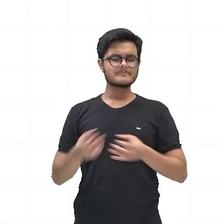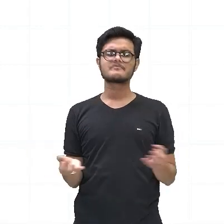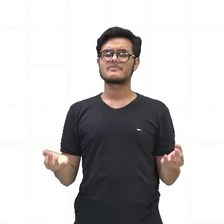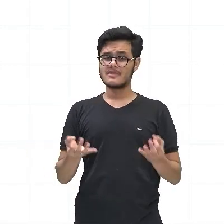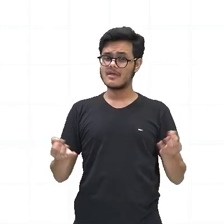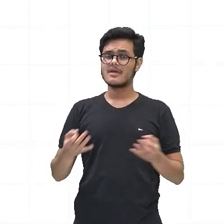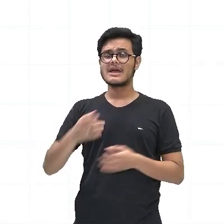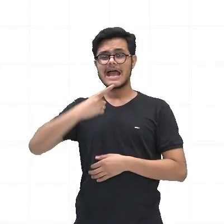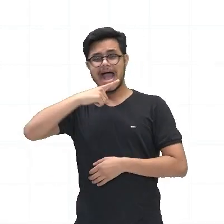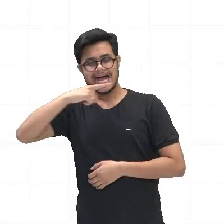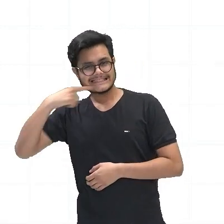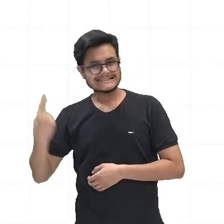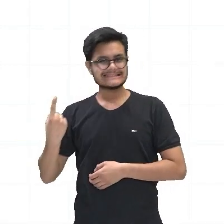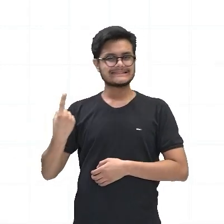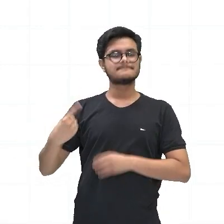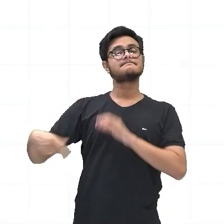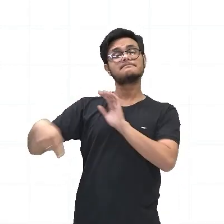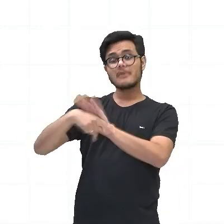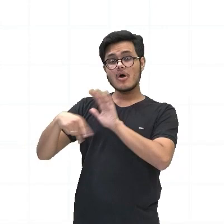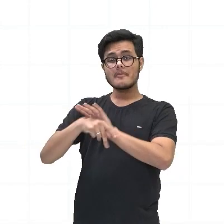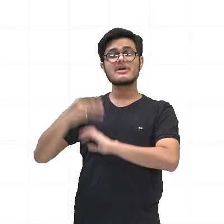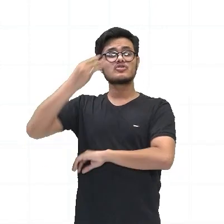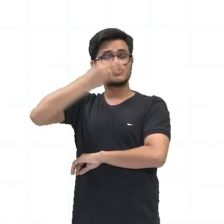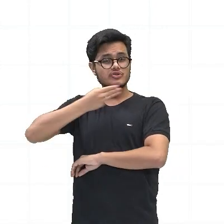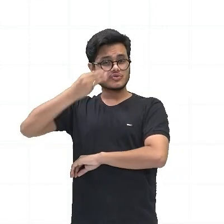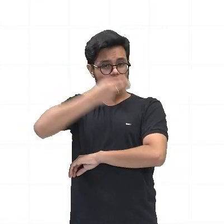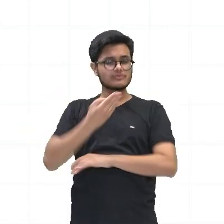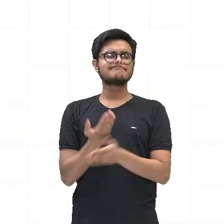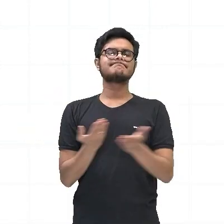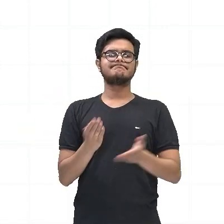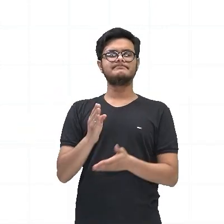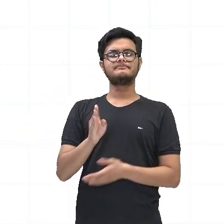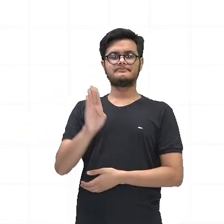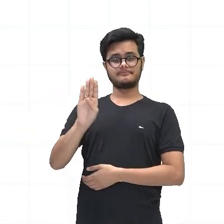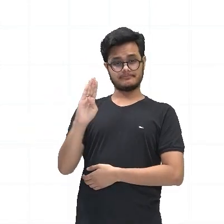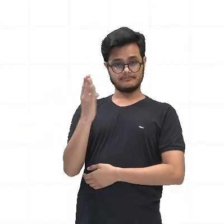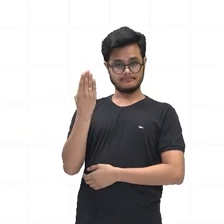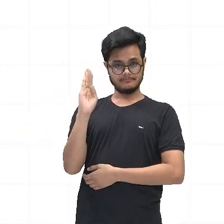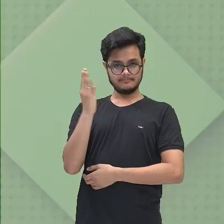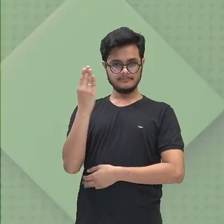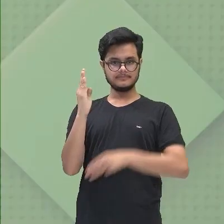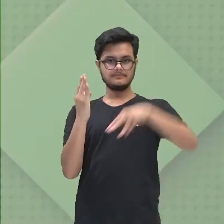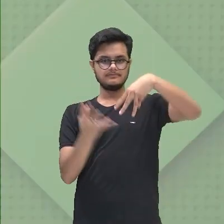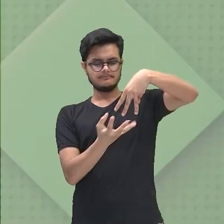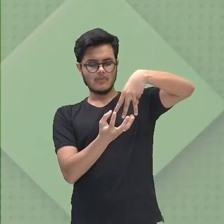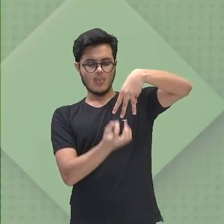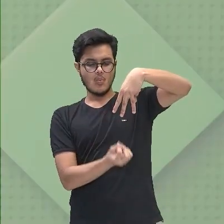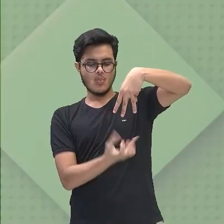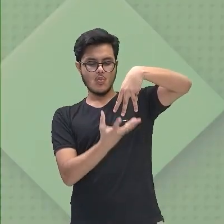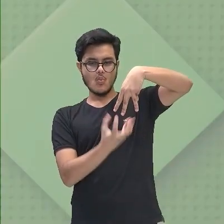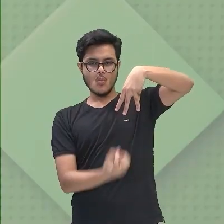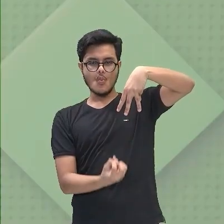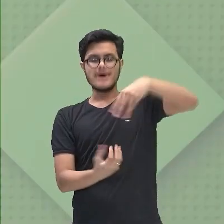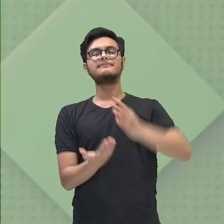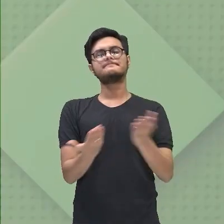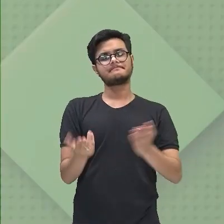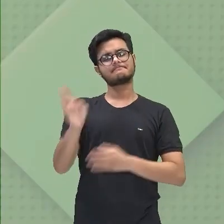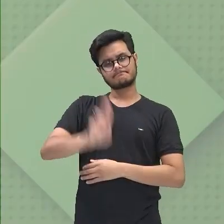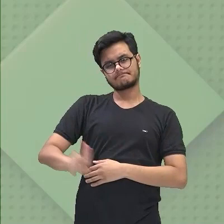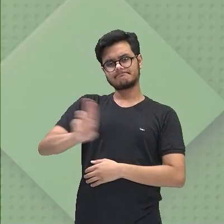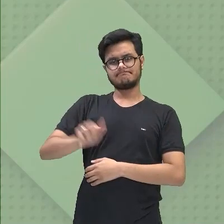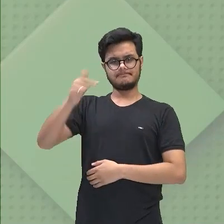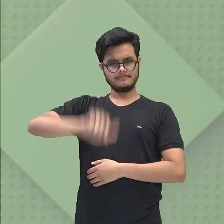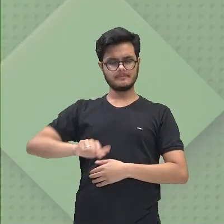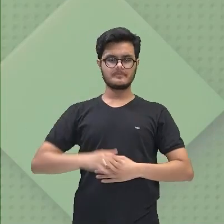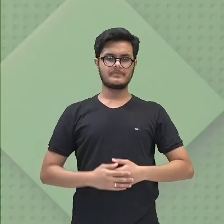da cana de açúcar. Então a biomassa também é uma fonte de energia renovável, certo? E a gente ainda tem